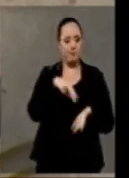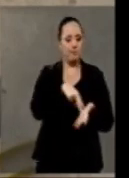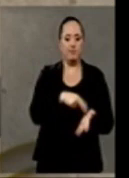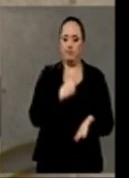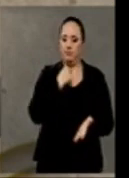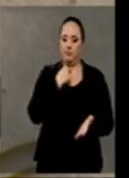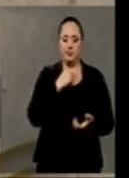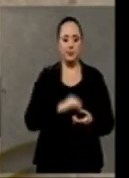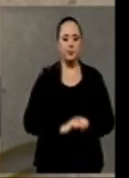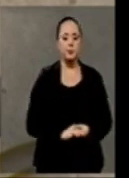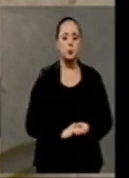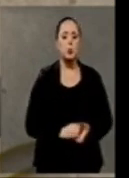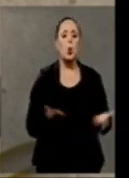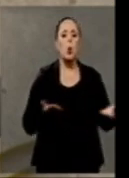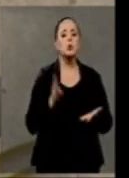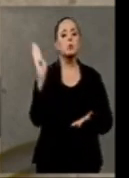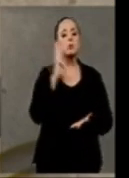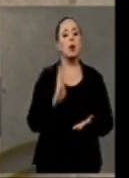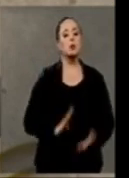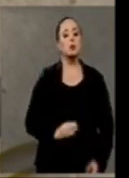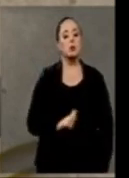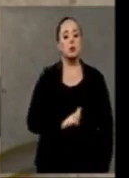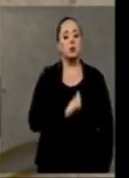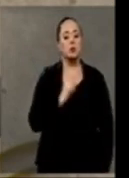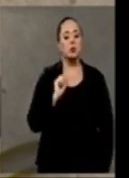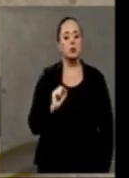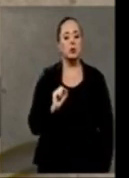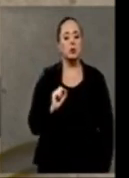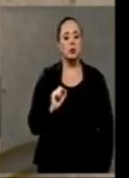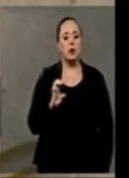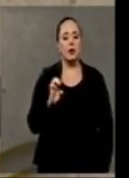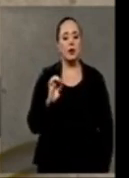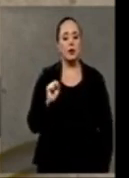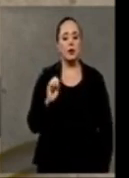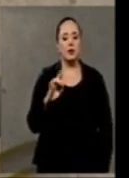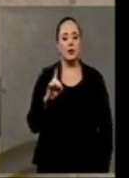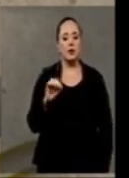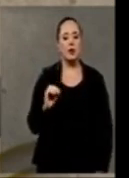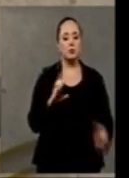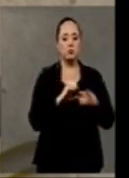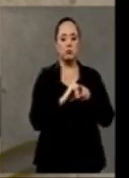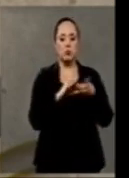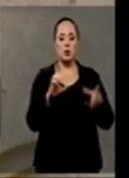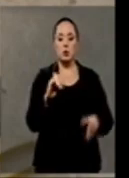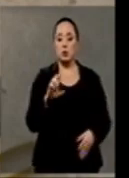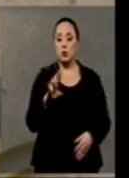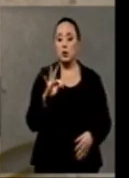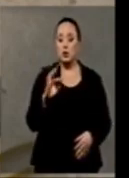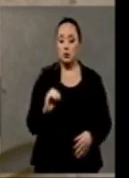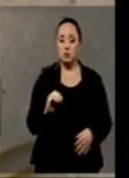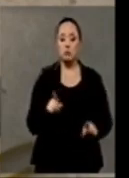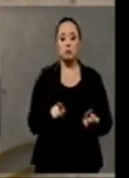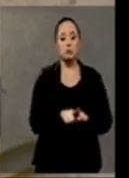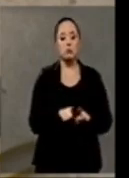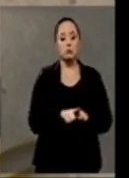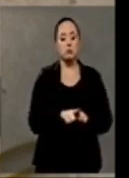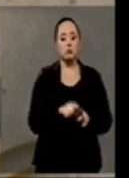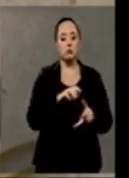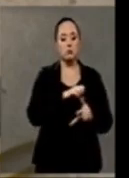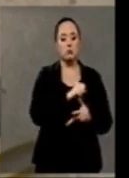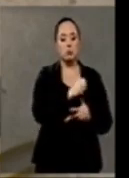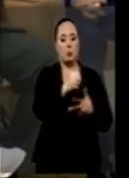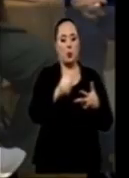vivemos no brasil em pleno estado democrático de direito ea separação e independência